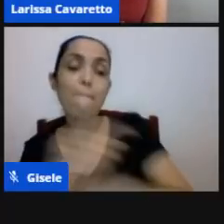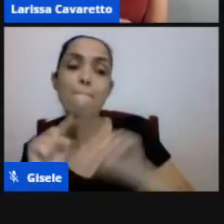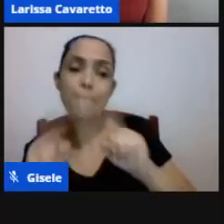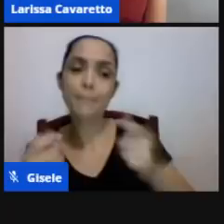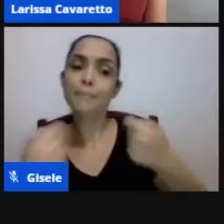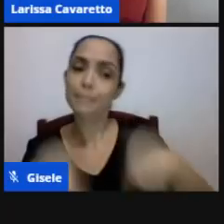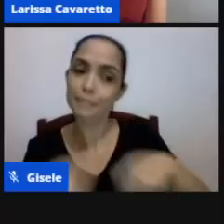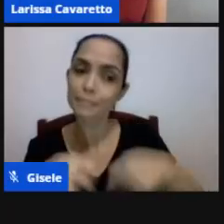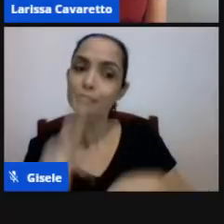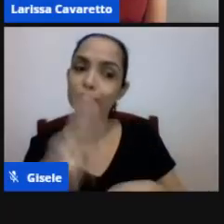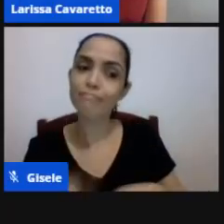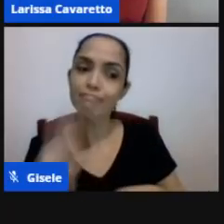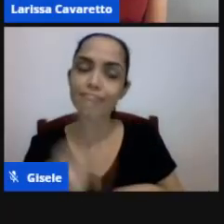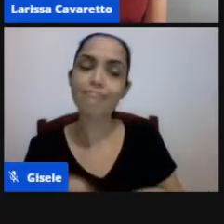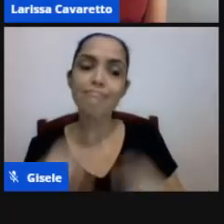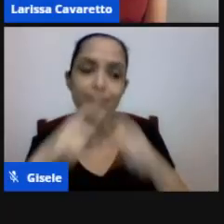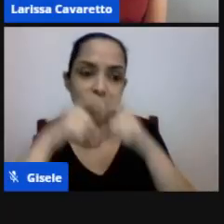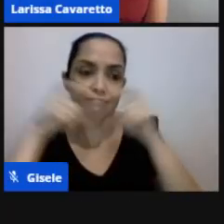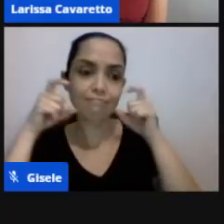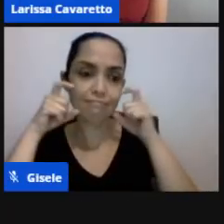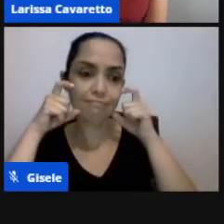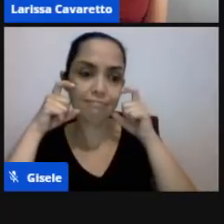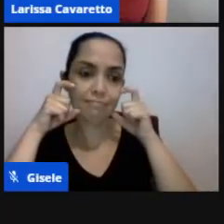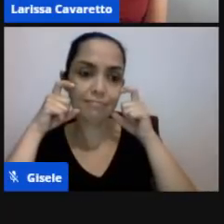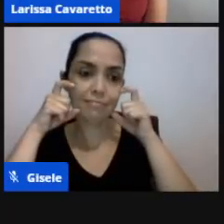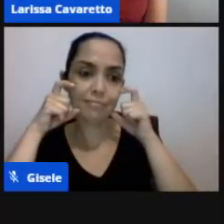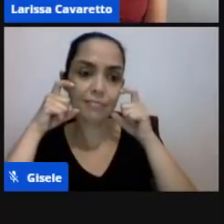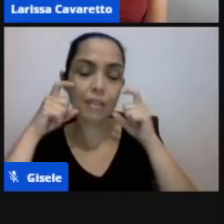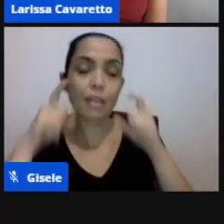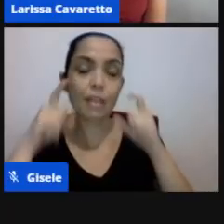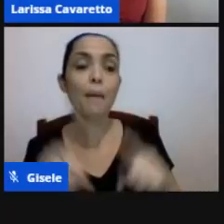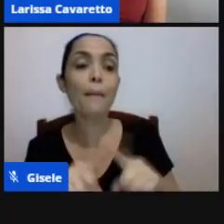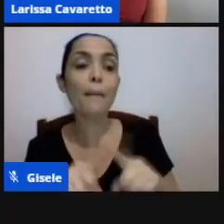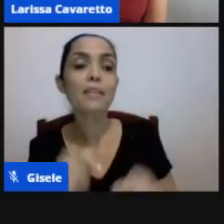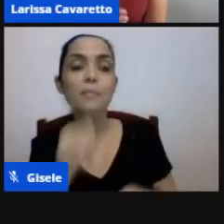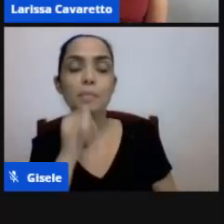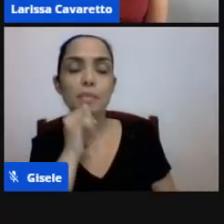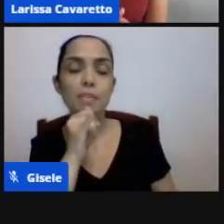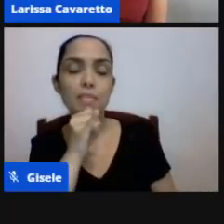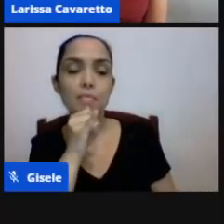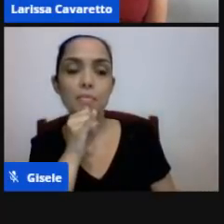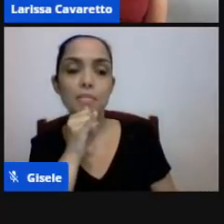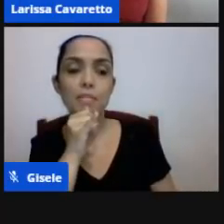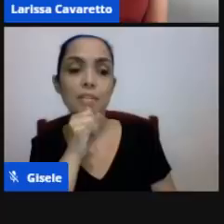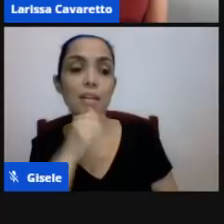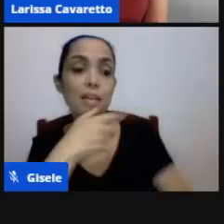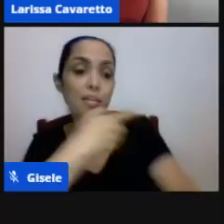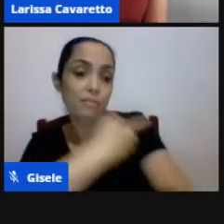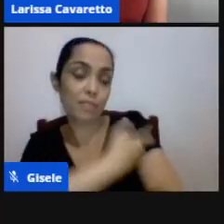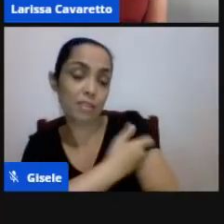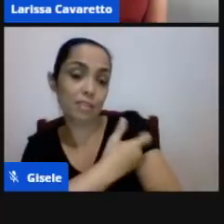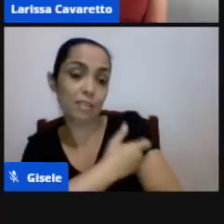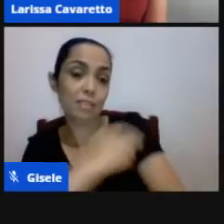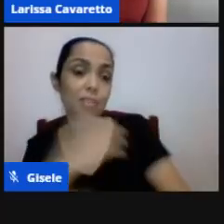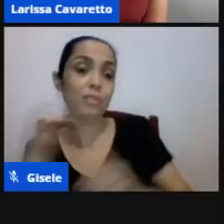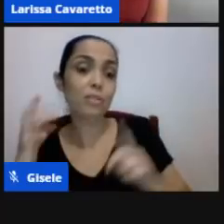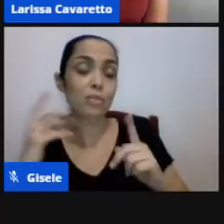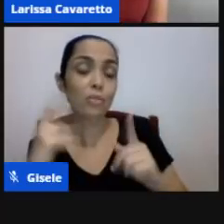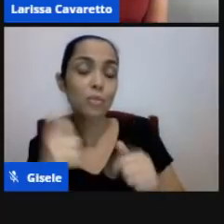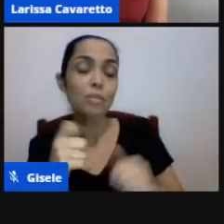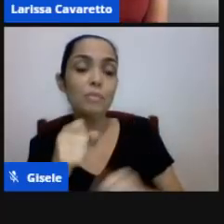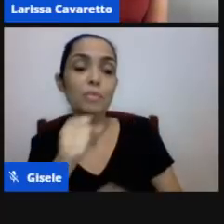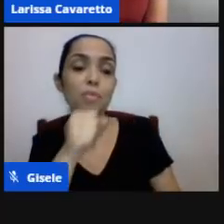vacinadas ou até para outros que estão vacinados, mas correm mais riscos. A gente sabe, por exemplo, que as vacinas em geral, para os idosos, elas